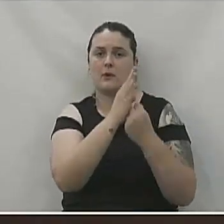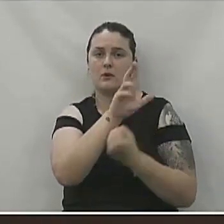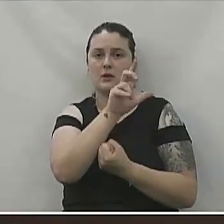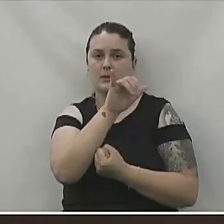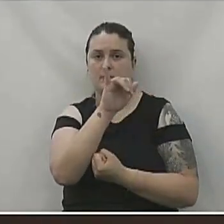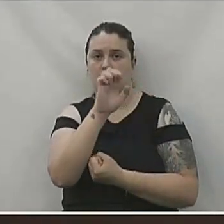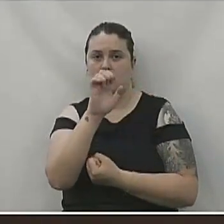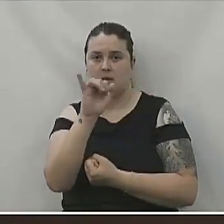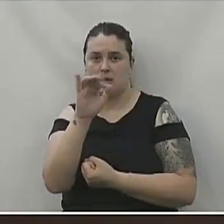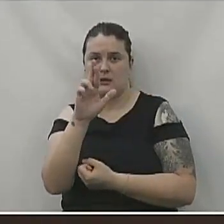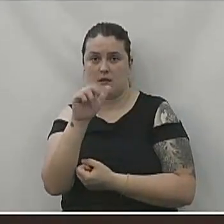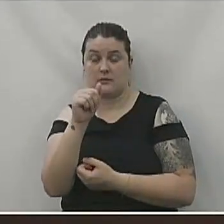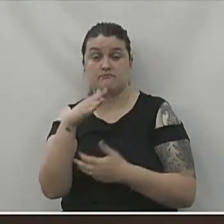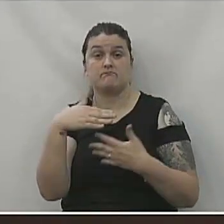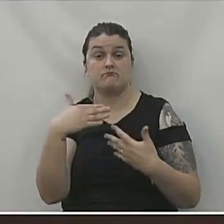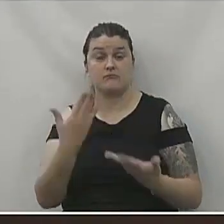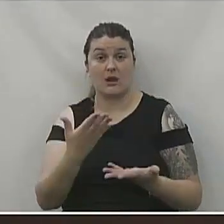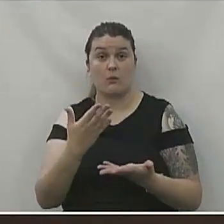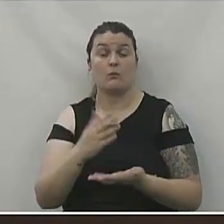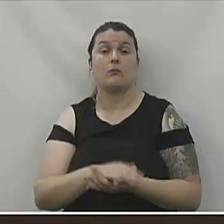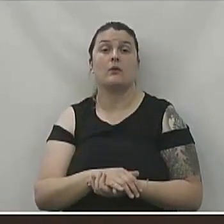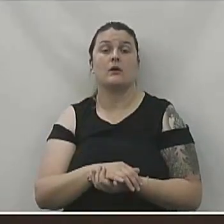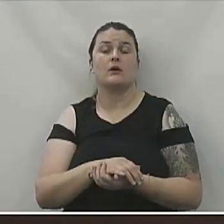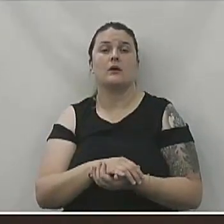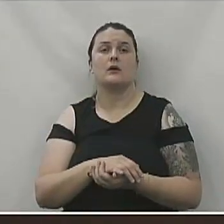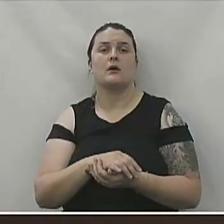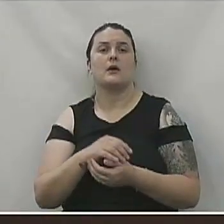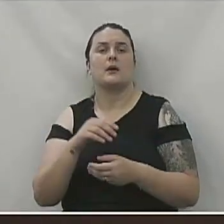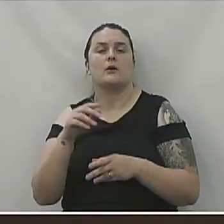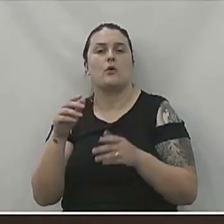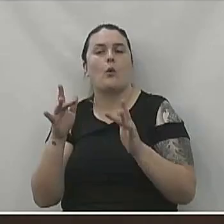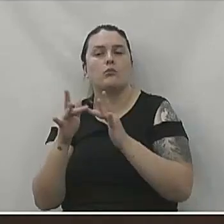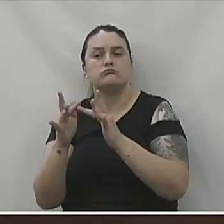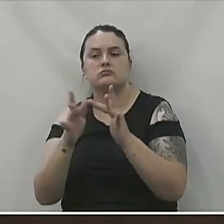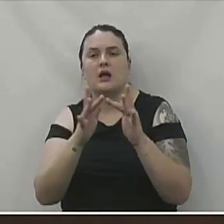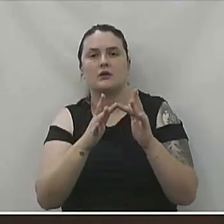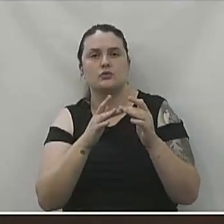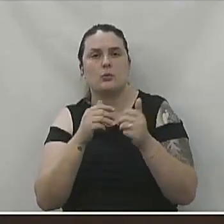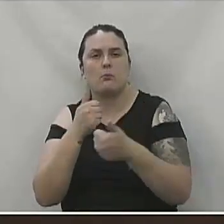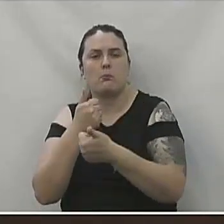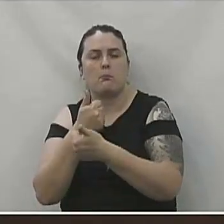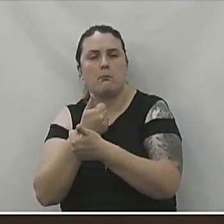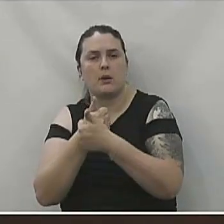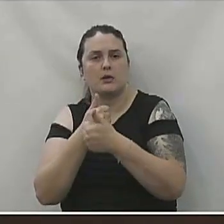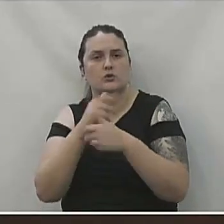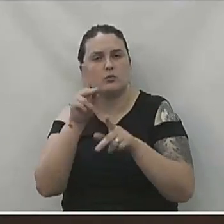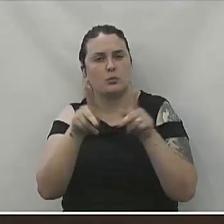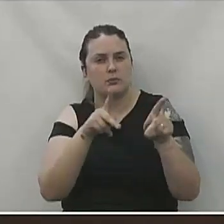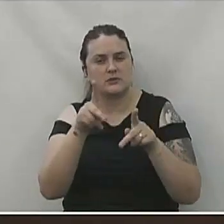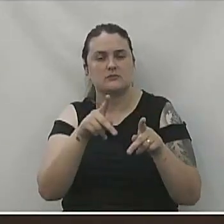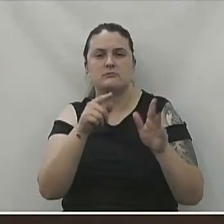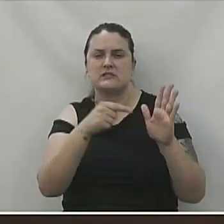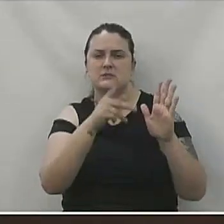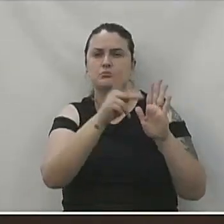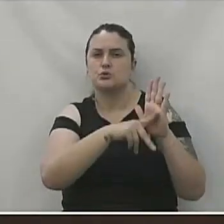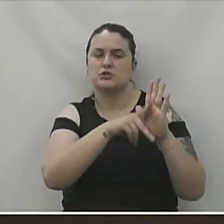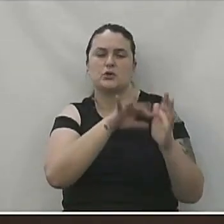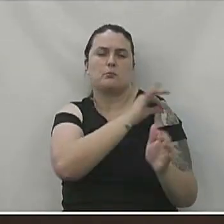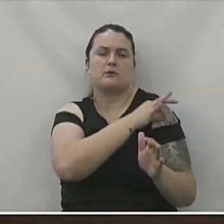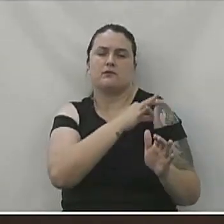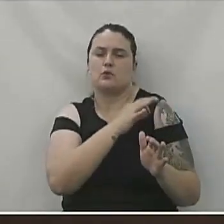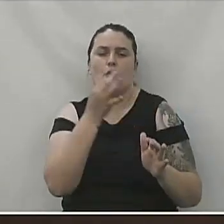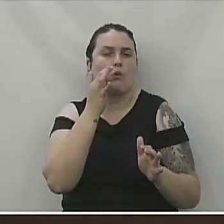realmente ficando mais próximo da sociedade Esse é o eu creio que é um projeto